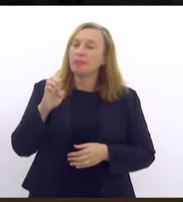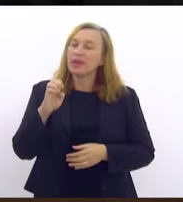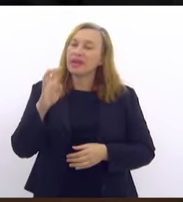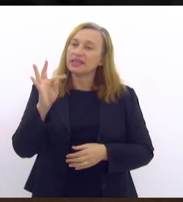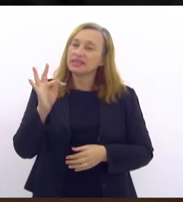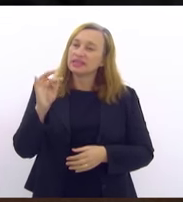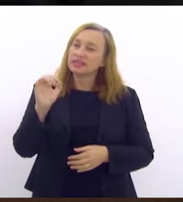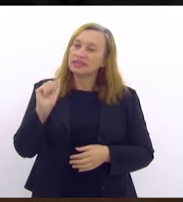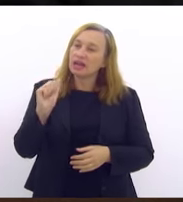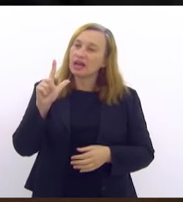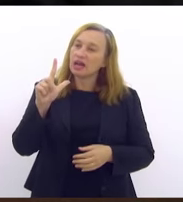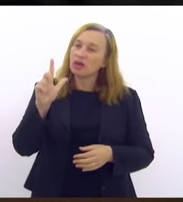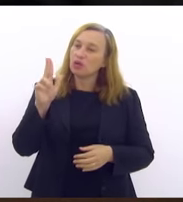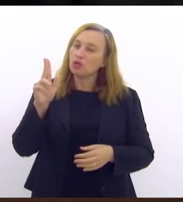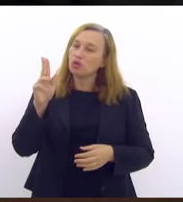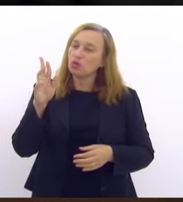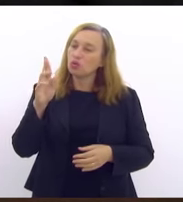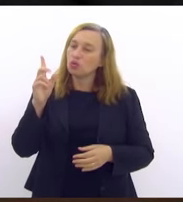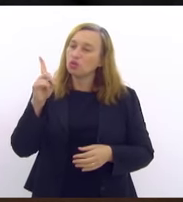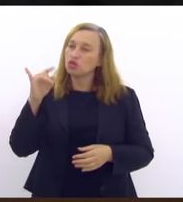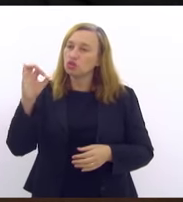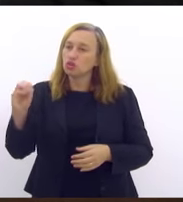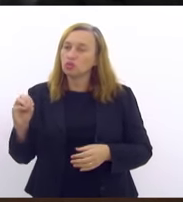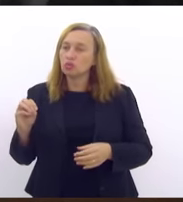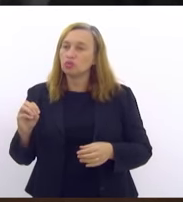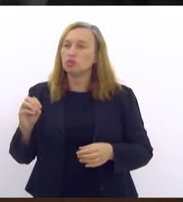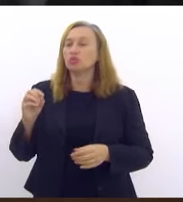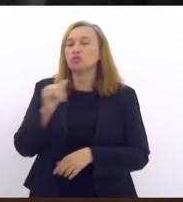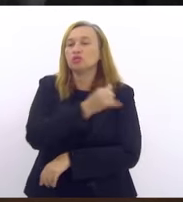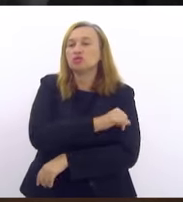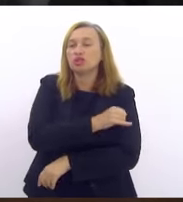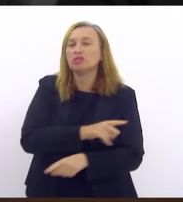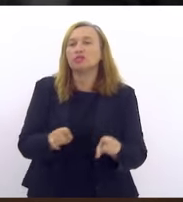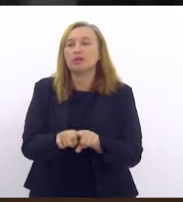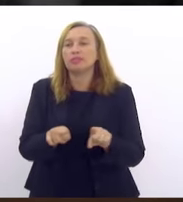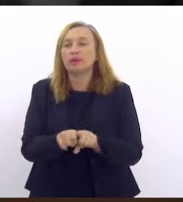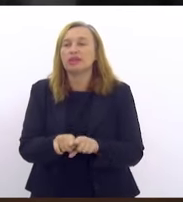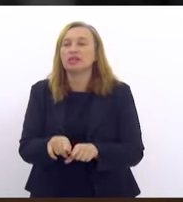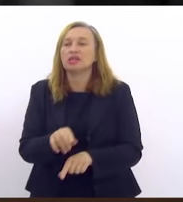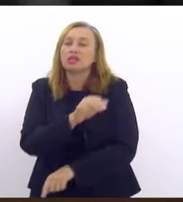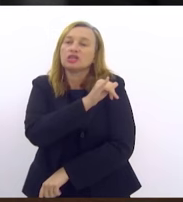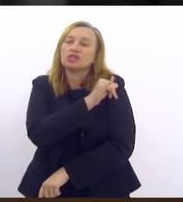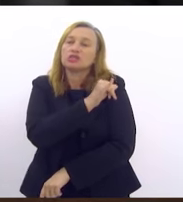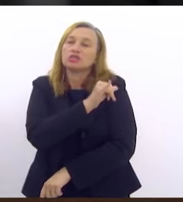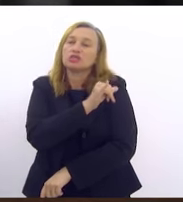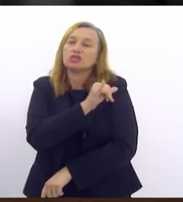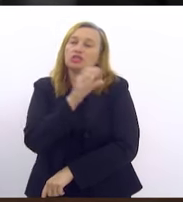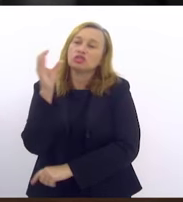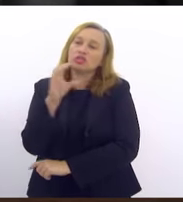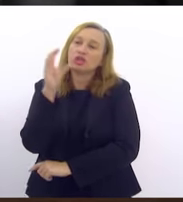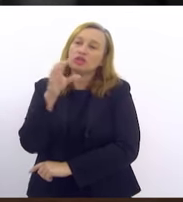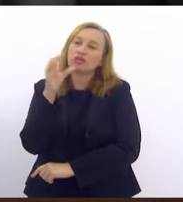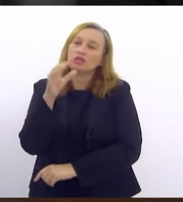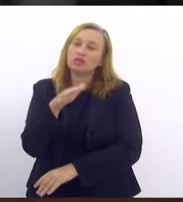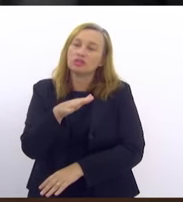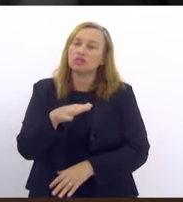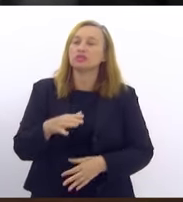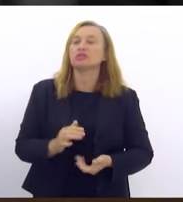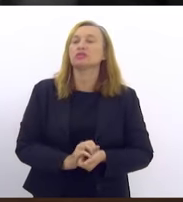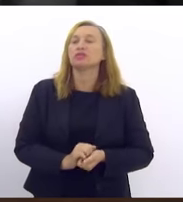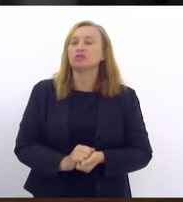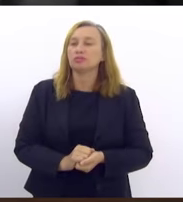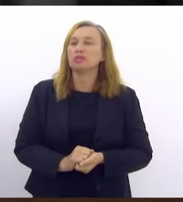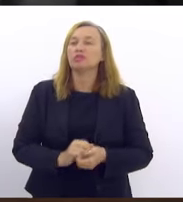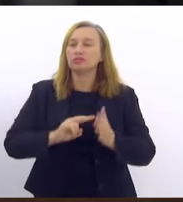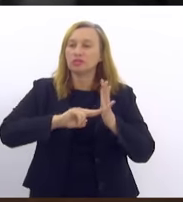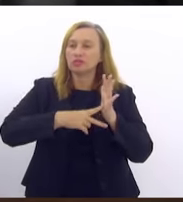de Janeiro e também dos metalúrgicos de Niterói tendo vossa excelência coordenado o departamento jurídico do sindicato no